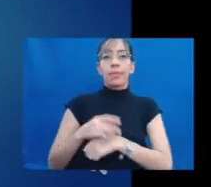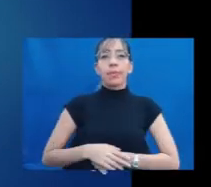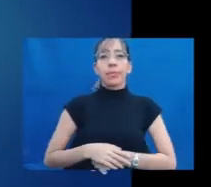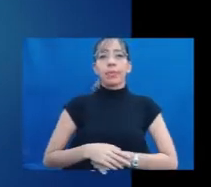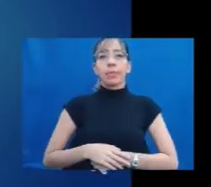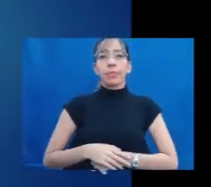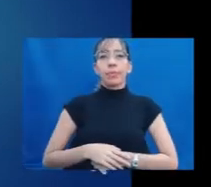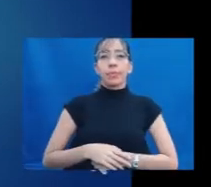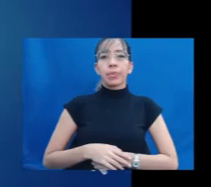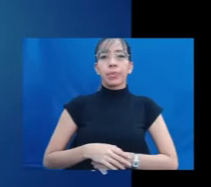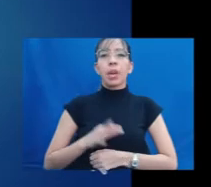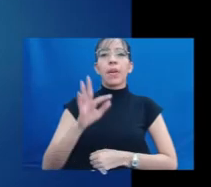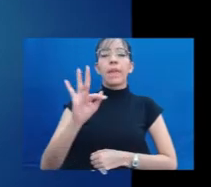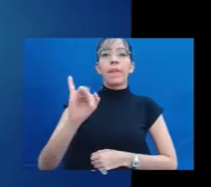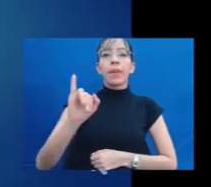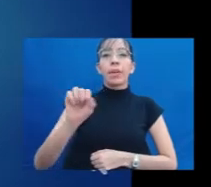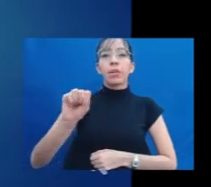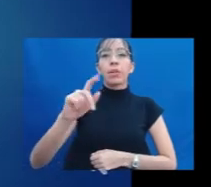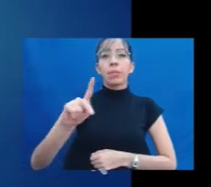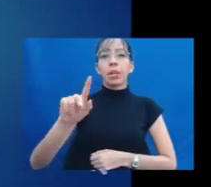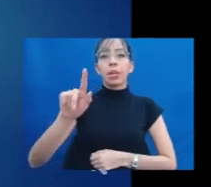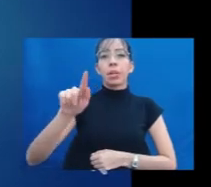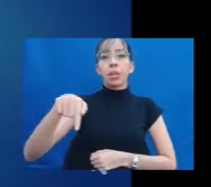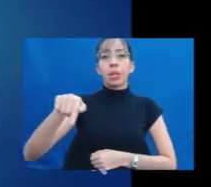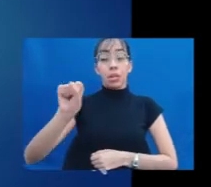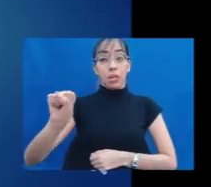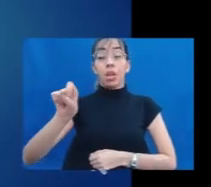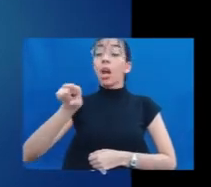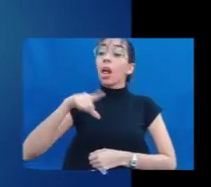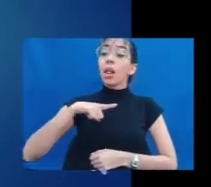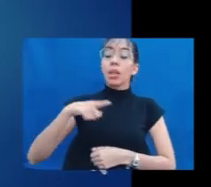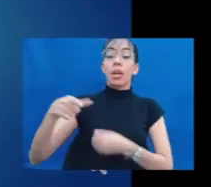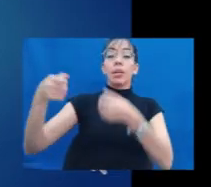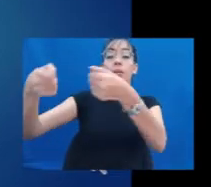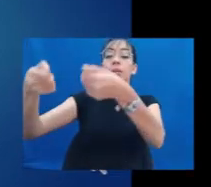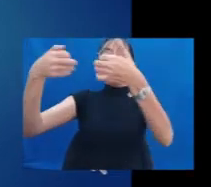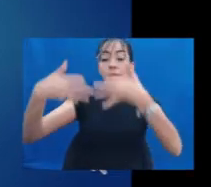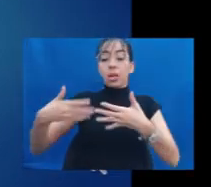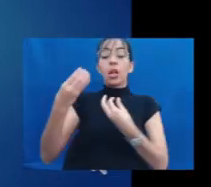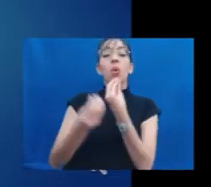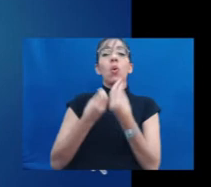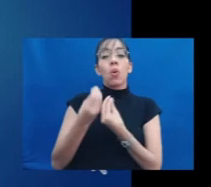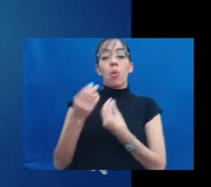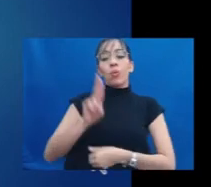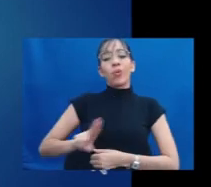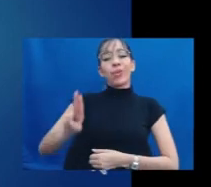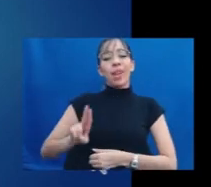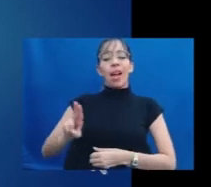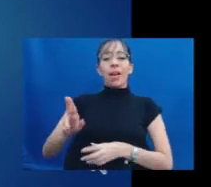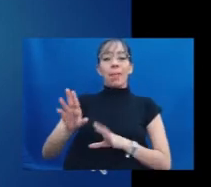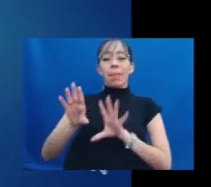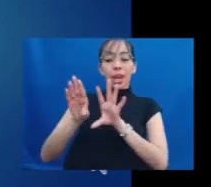desse conteúdo da disciplina. E essas FISCPs, né, elas vêm obrigatoriamente aí com os produtos, e como eu falei para vocês, elas podem